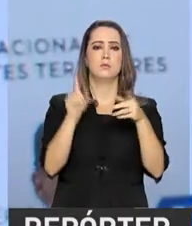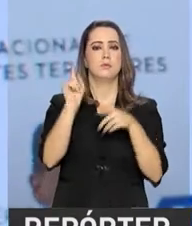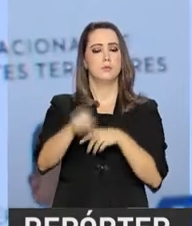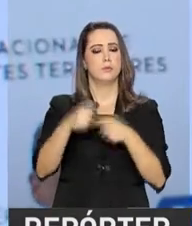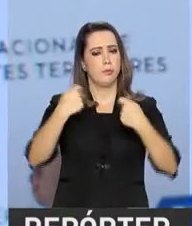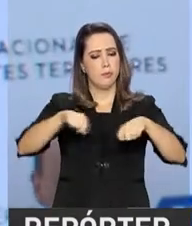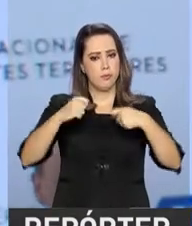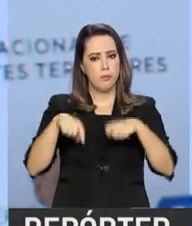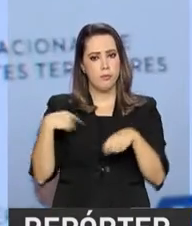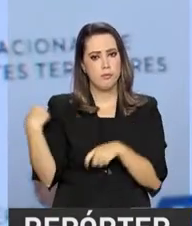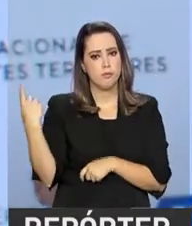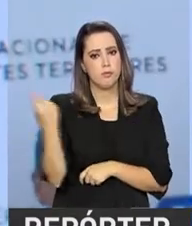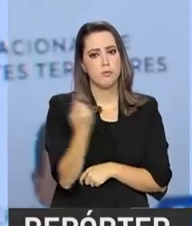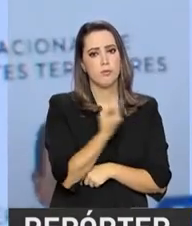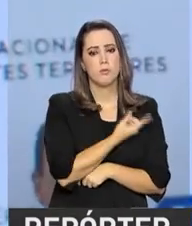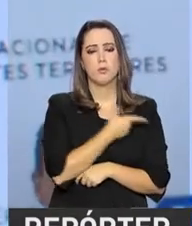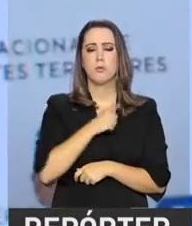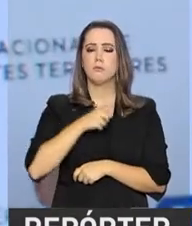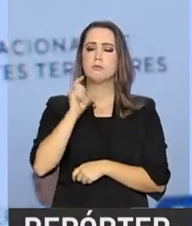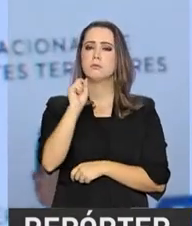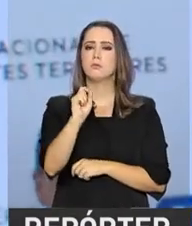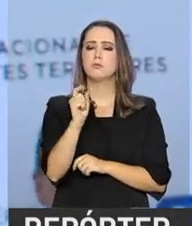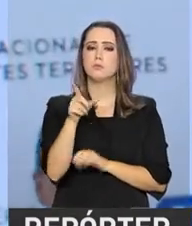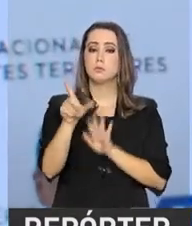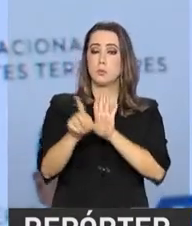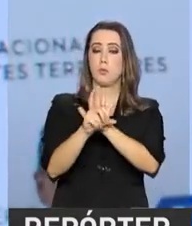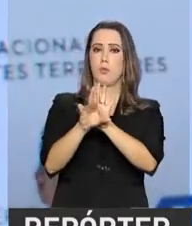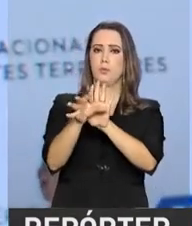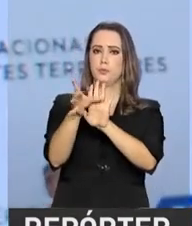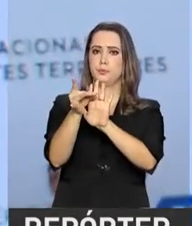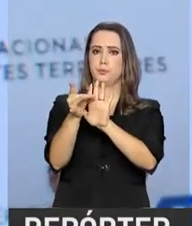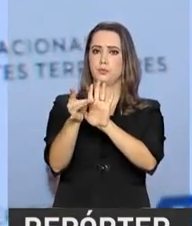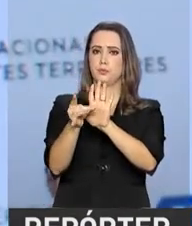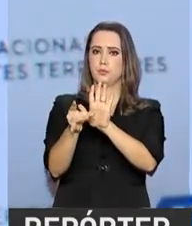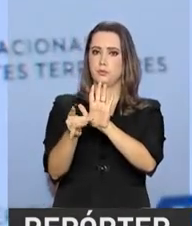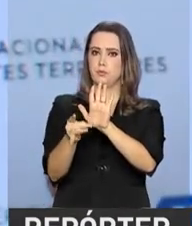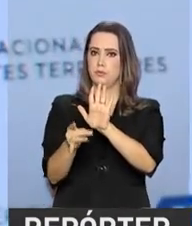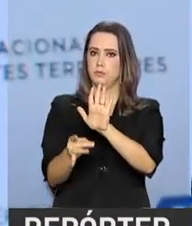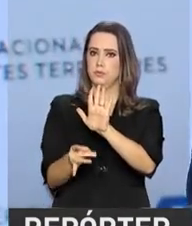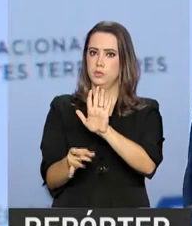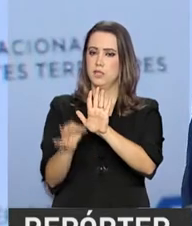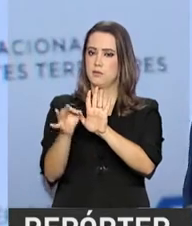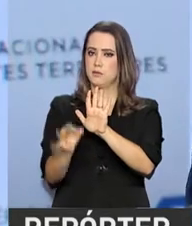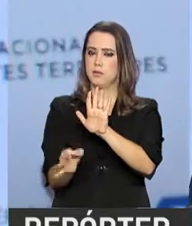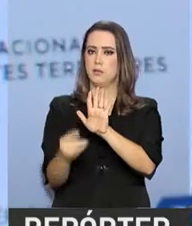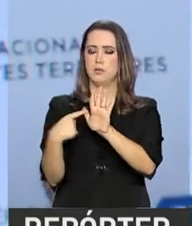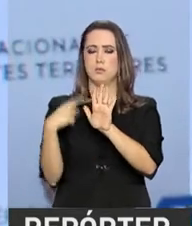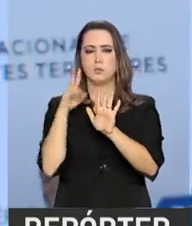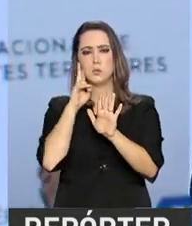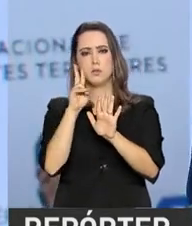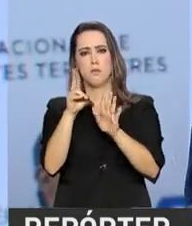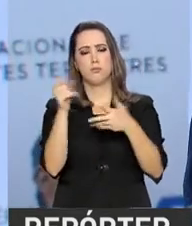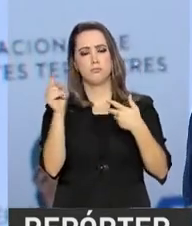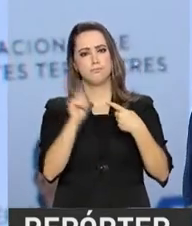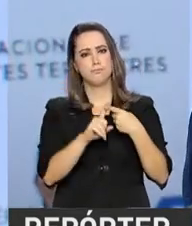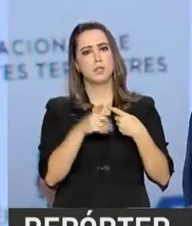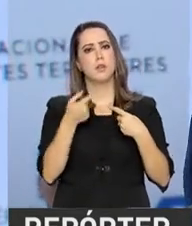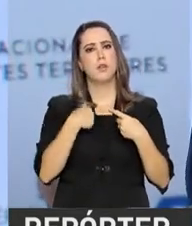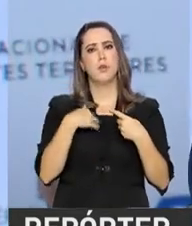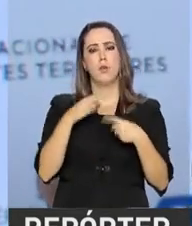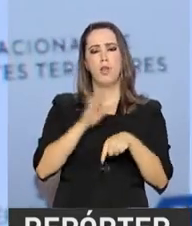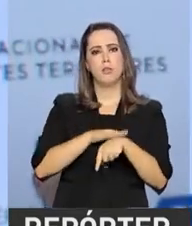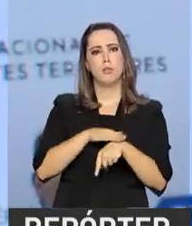preciso que a gente tenha não é um marco legal muito bem definido que garanta previsibilidade que